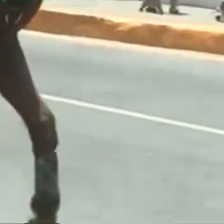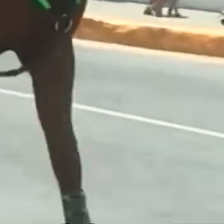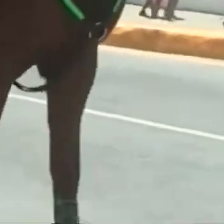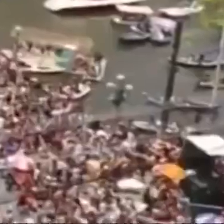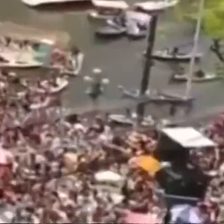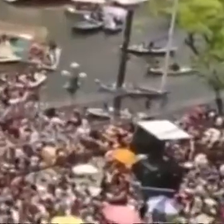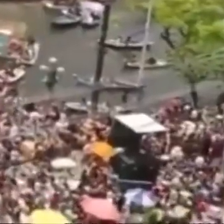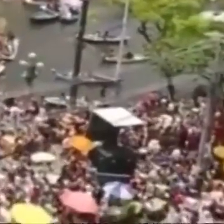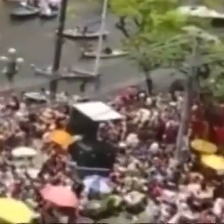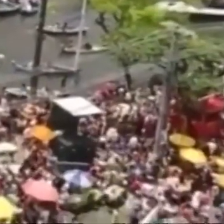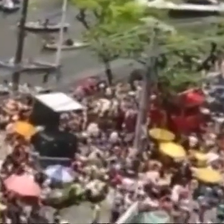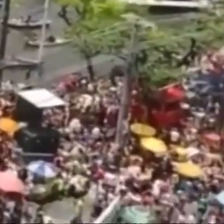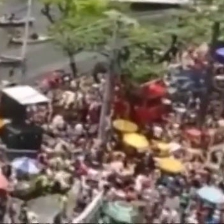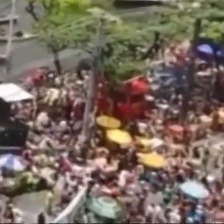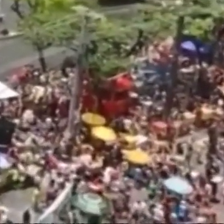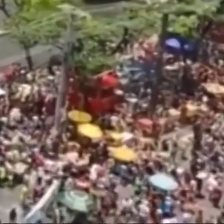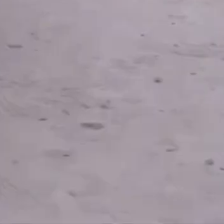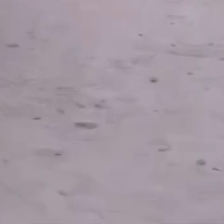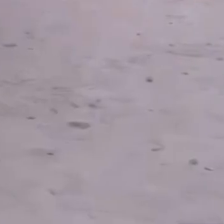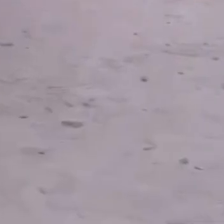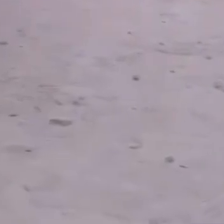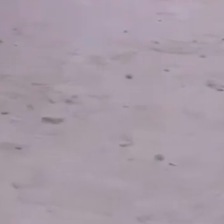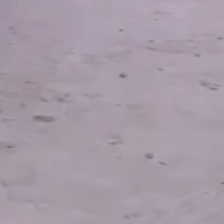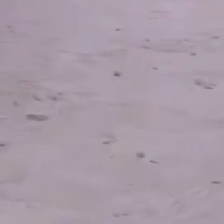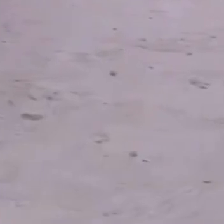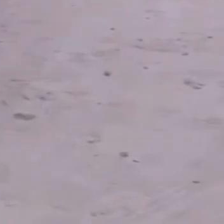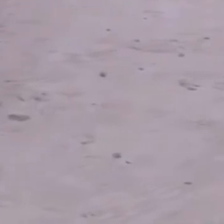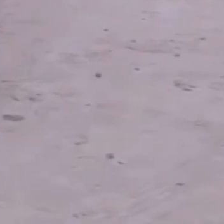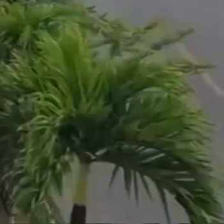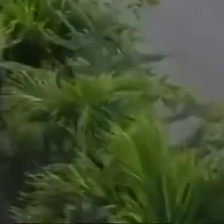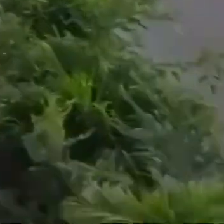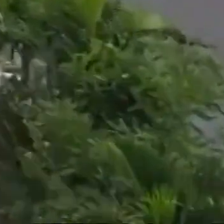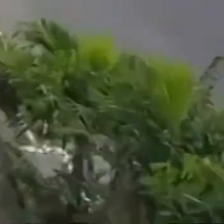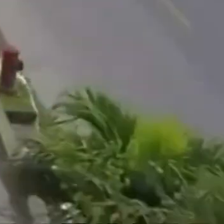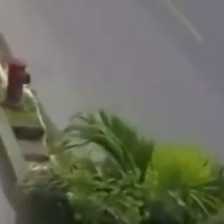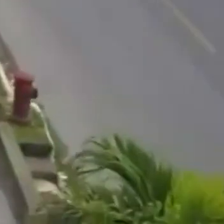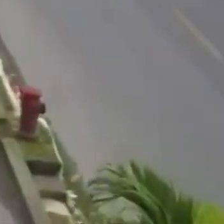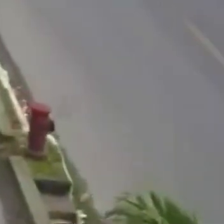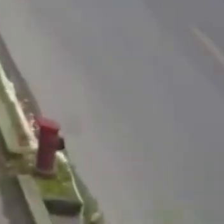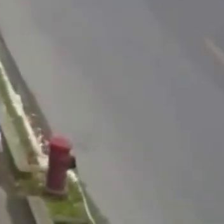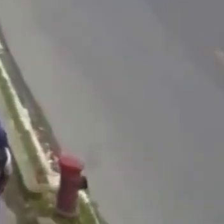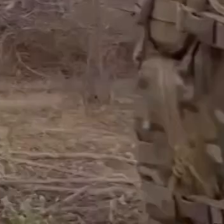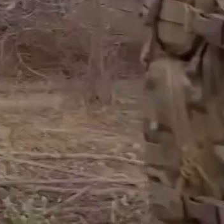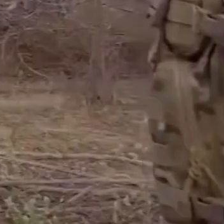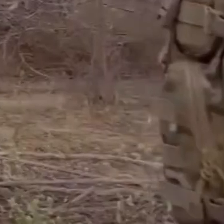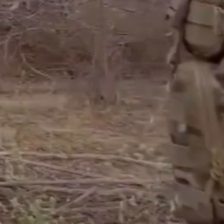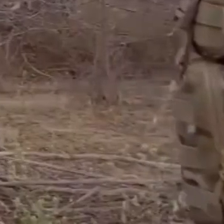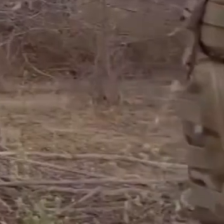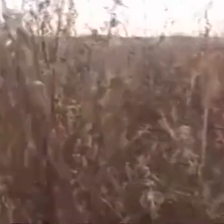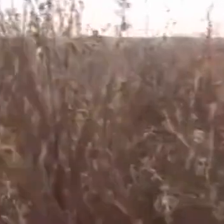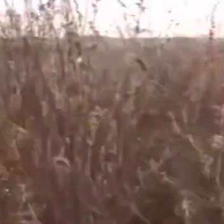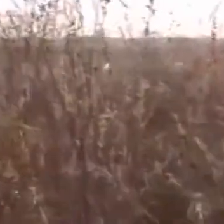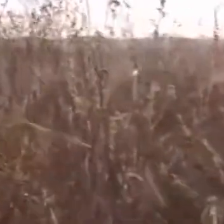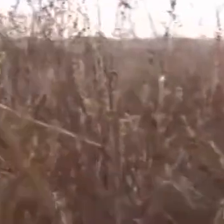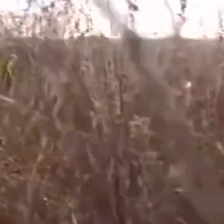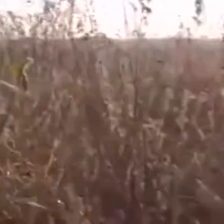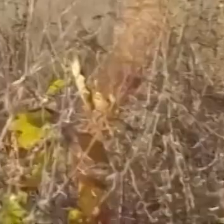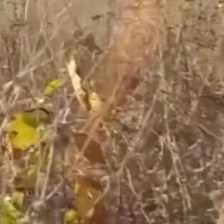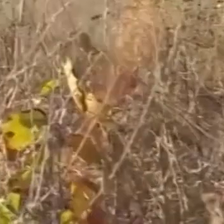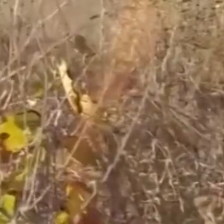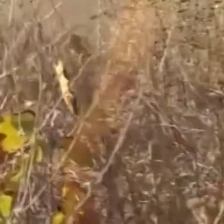nas pequenas ou grandes festas, na Caatinga, no asfalto, na Adustão do